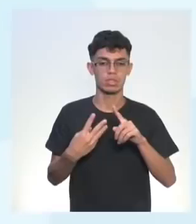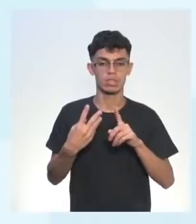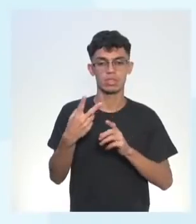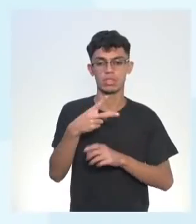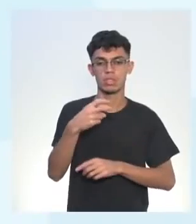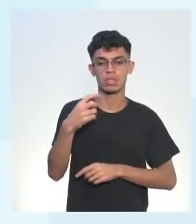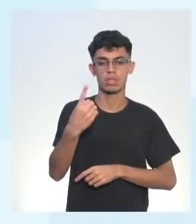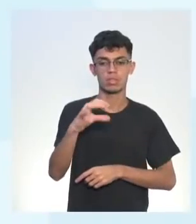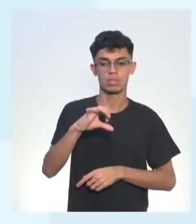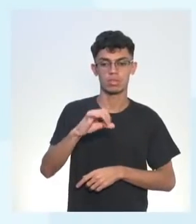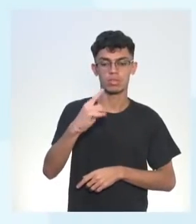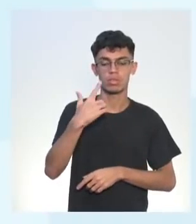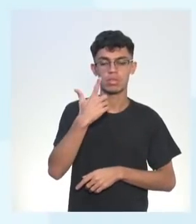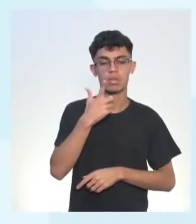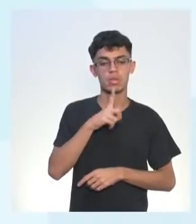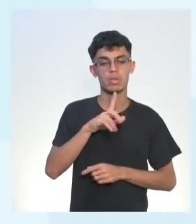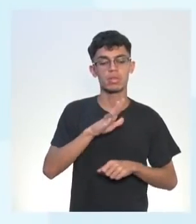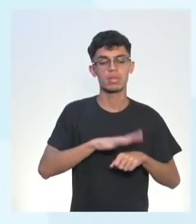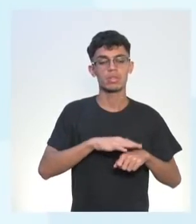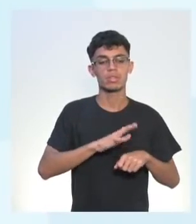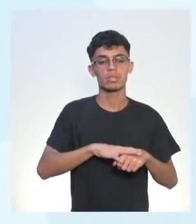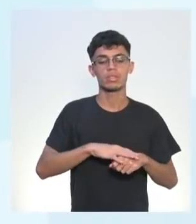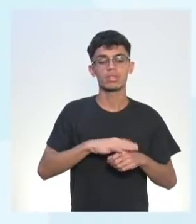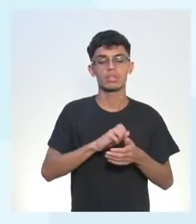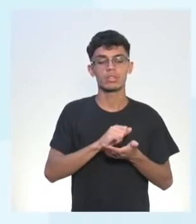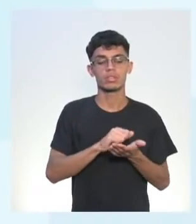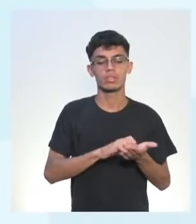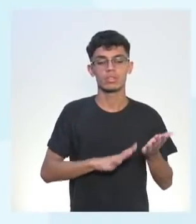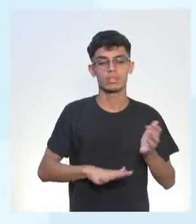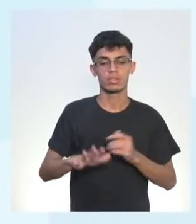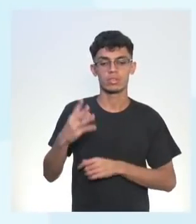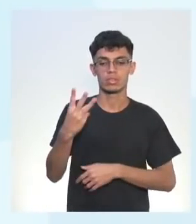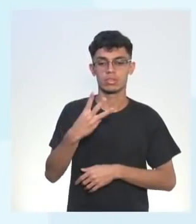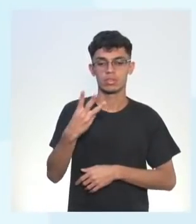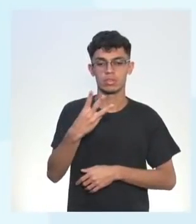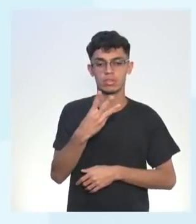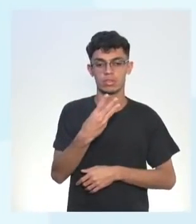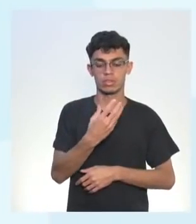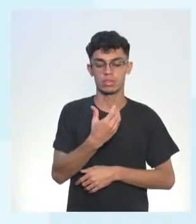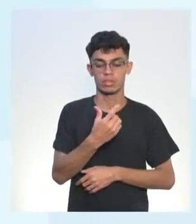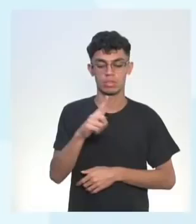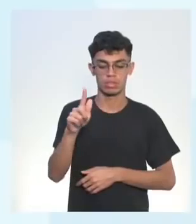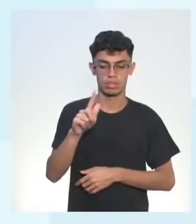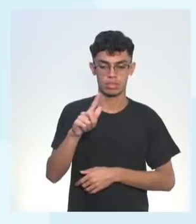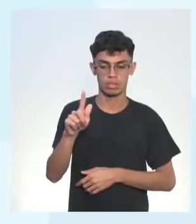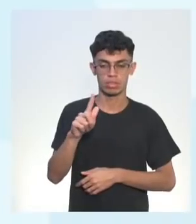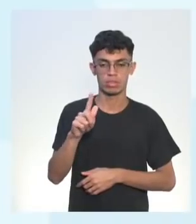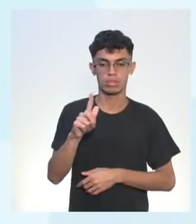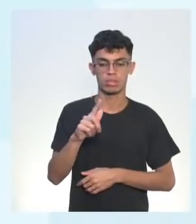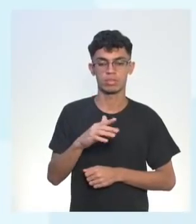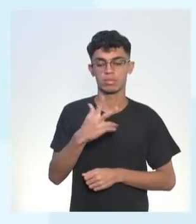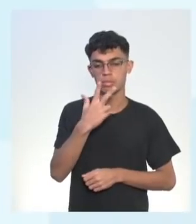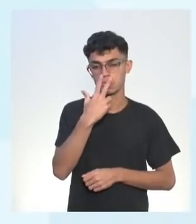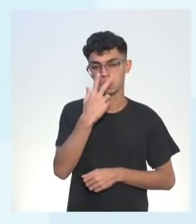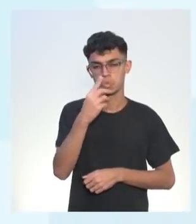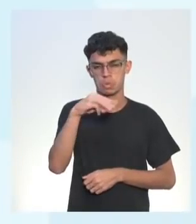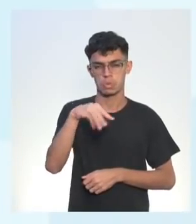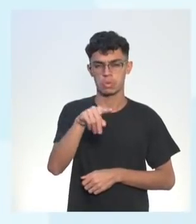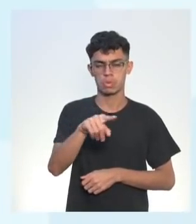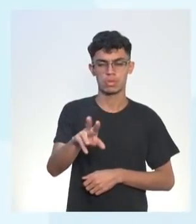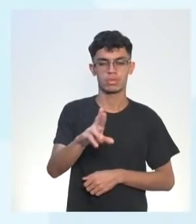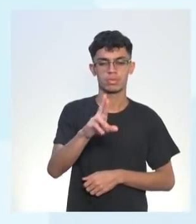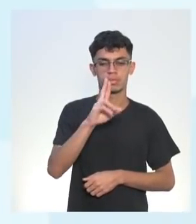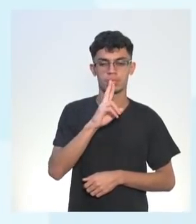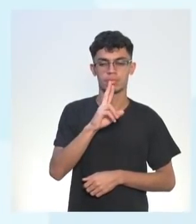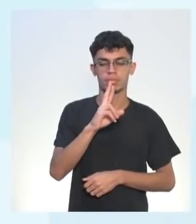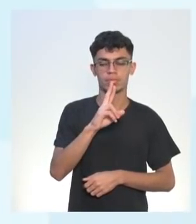com isso, você consegue fazer o exercício da letra G, ainda o exercício 3, para dar o resultado dessa potência. Acho que 1 minuto é suficiente para vocês